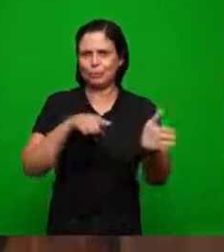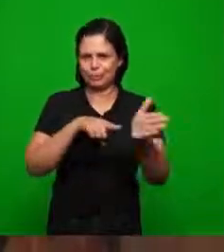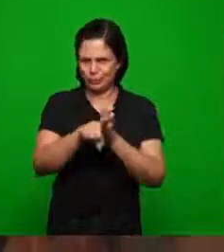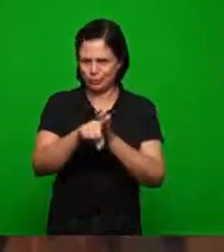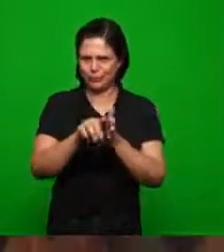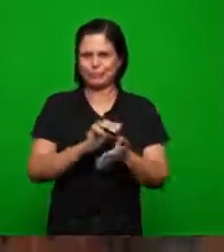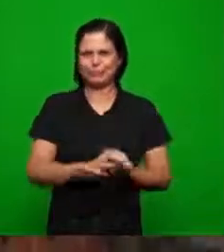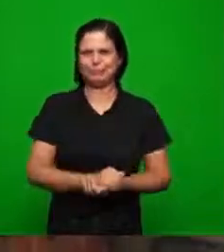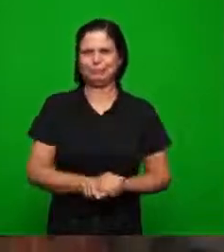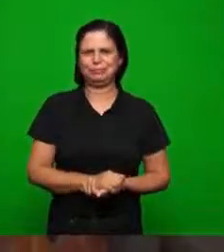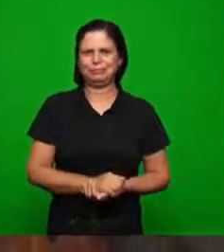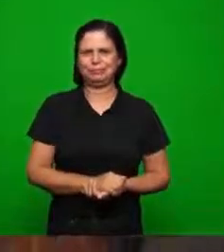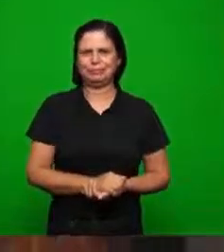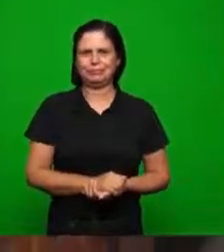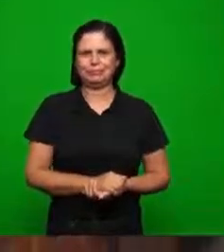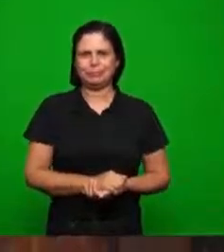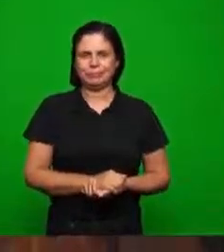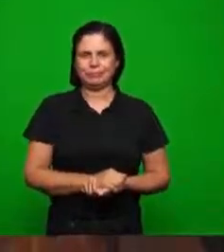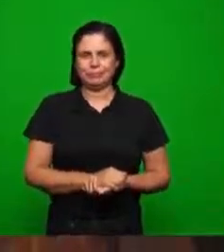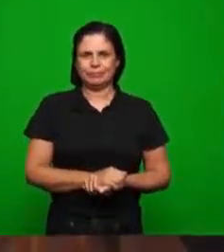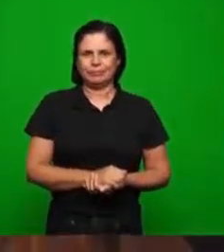nosso estudo dessa manhã.